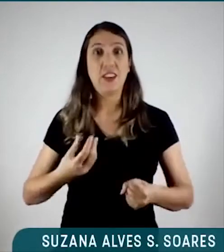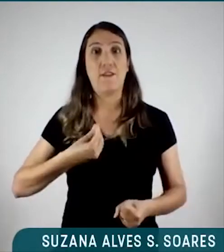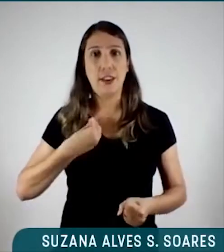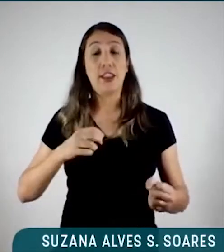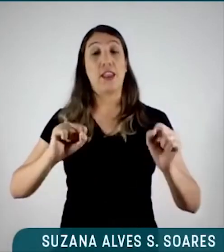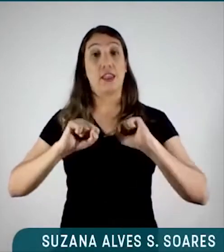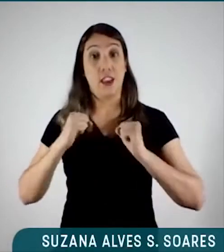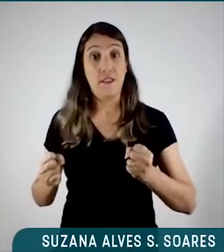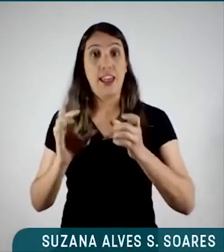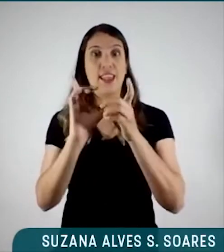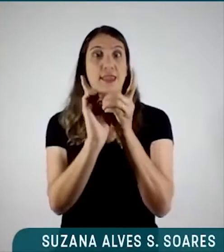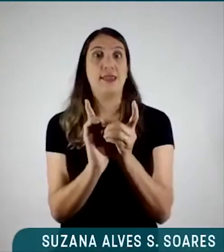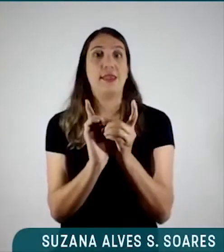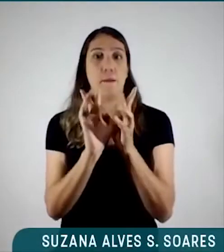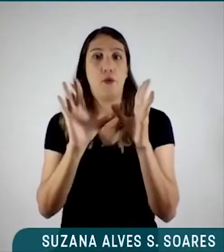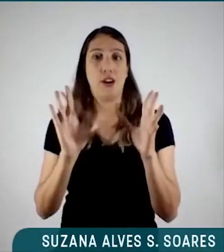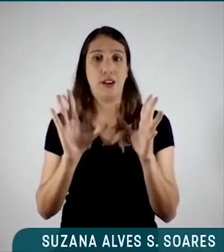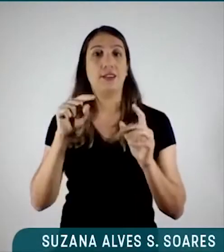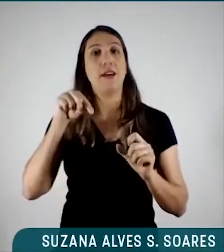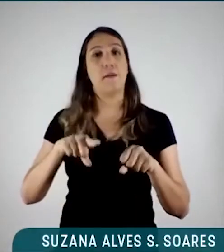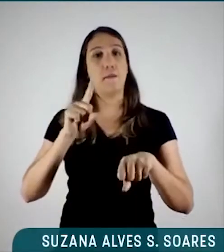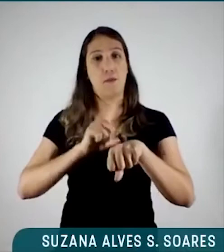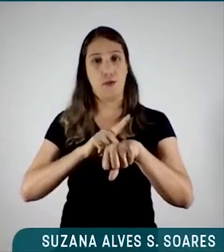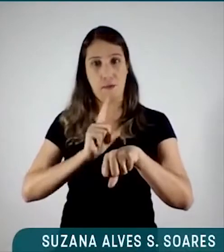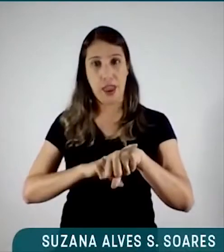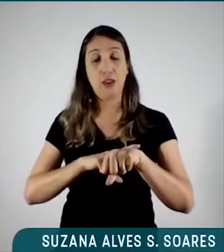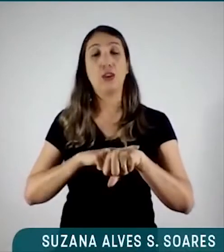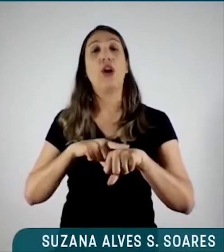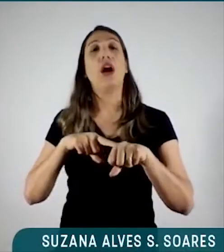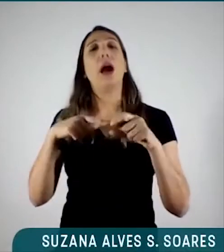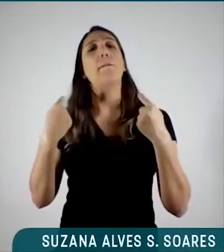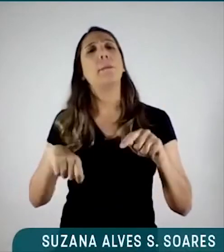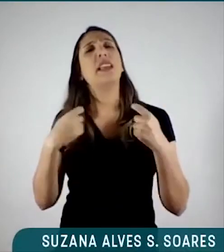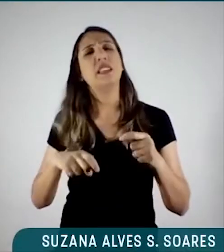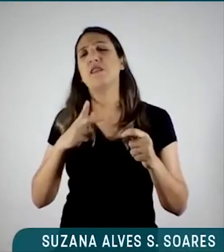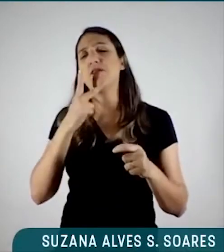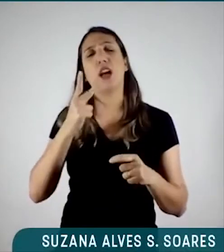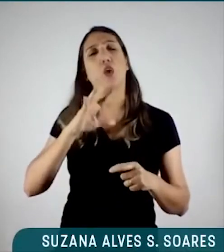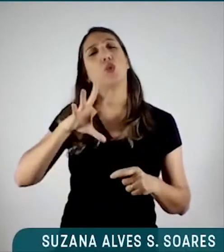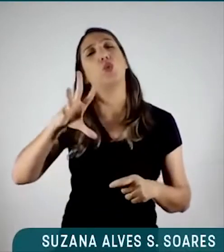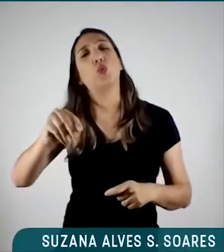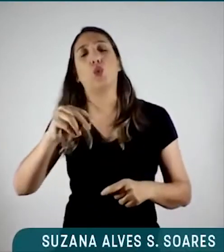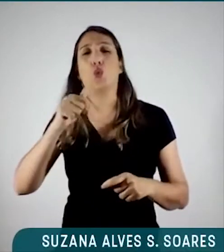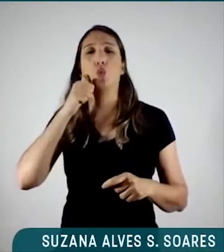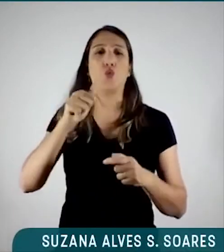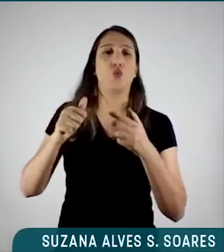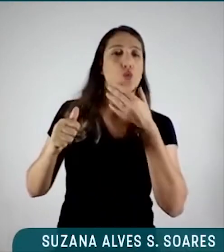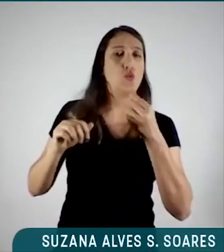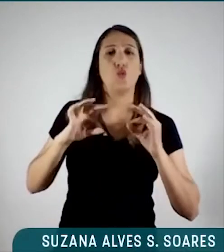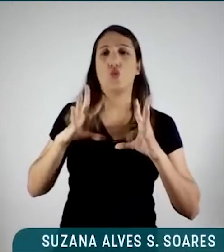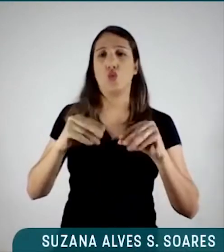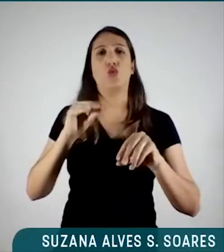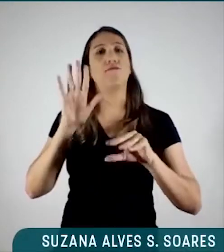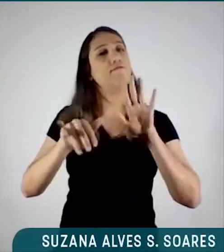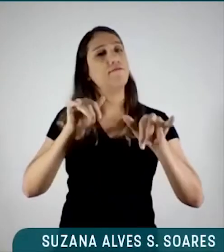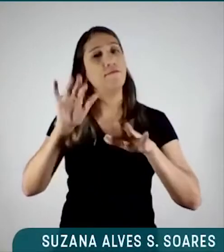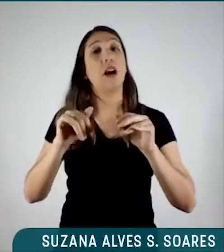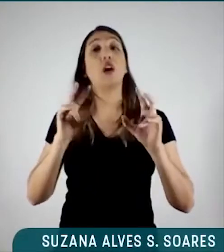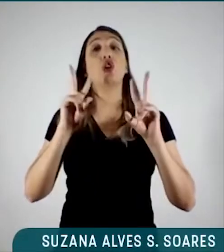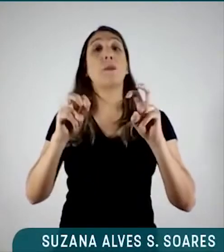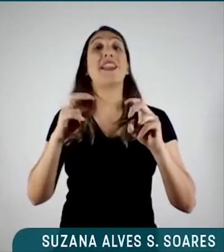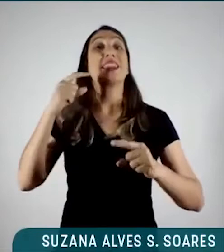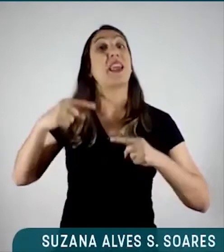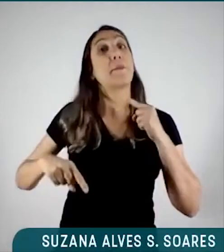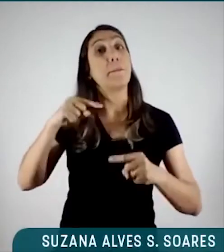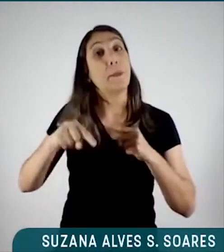democracia, nesse momento nós temos que conclamar todos e todas e vamos, né, para o debate do ponto de vista